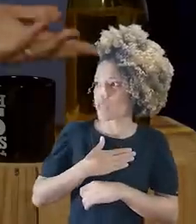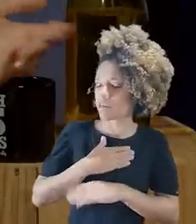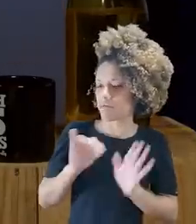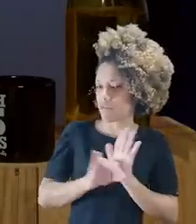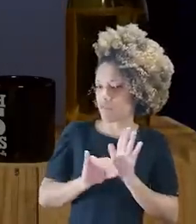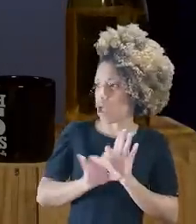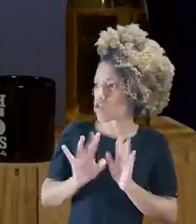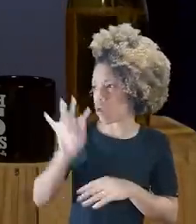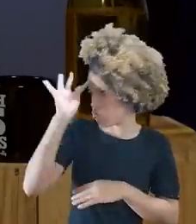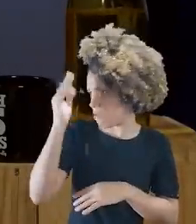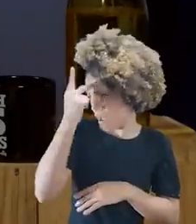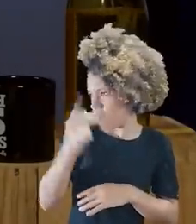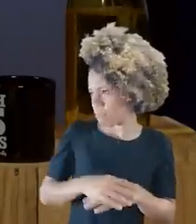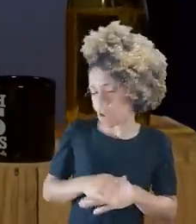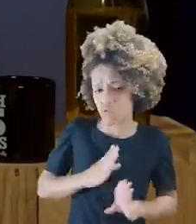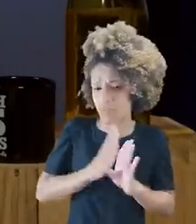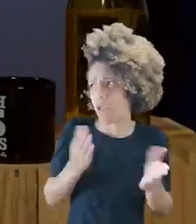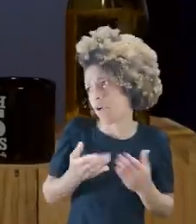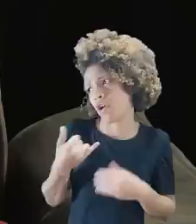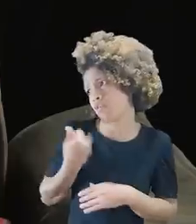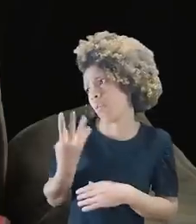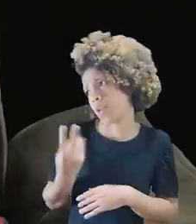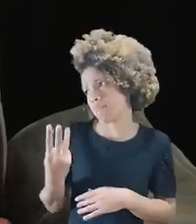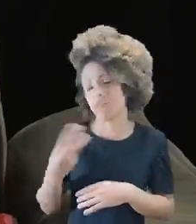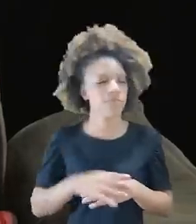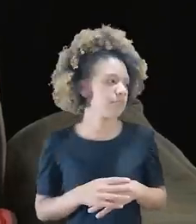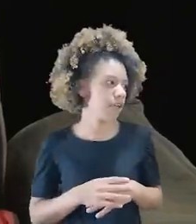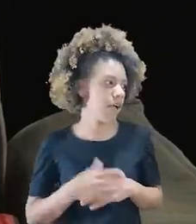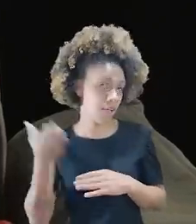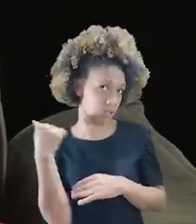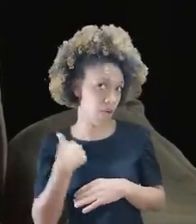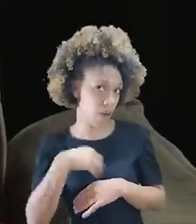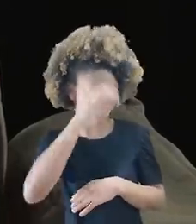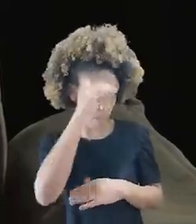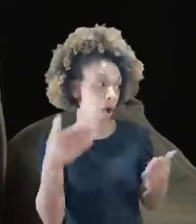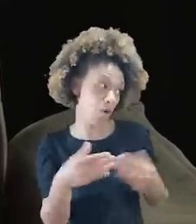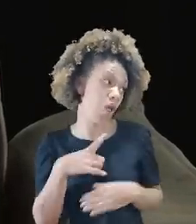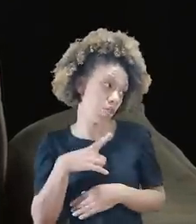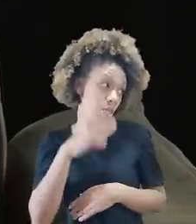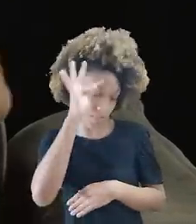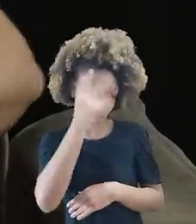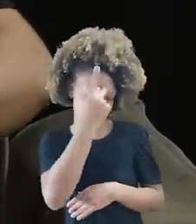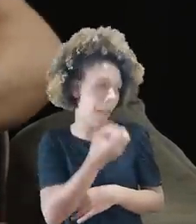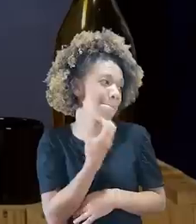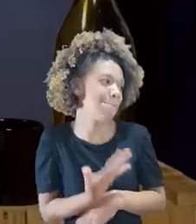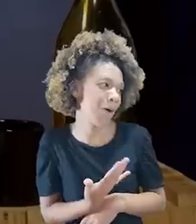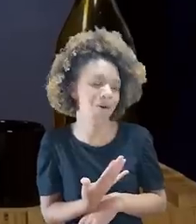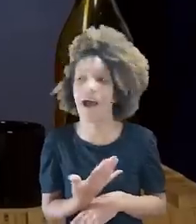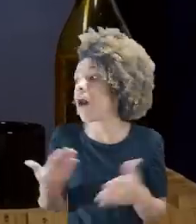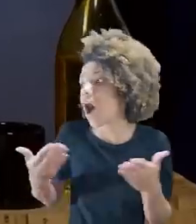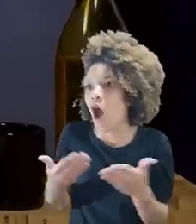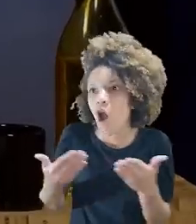podia ser de um TDH por mais que eu descobri agora as 43 anos é muito bom falo assim antigamente eu era um imbecil Agora eu tenho TDH é muito bom você não